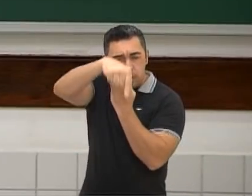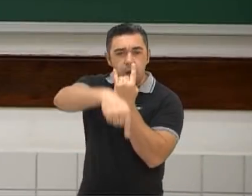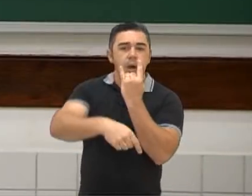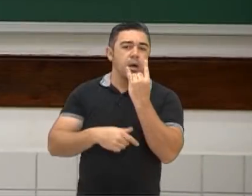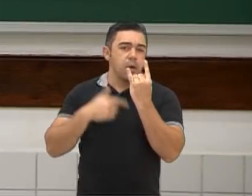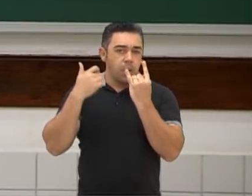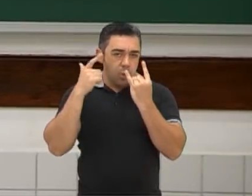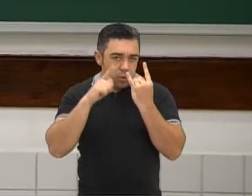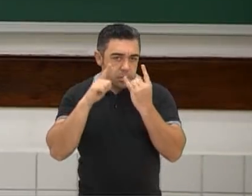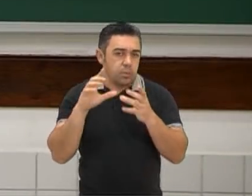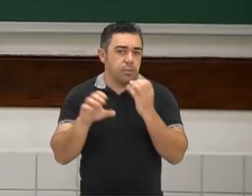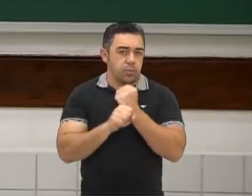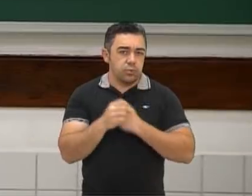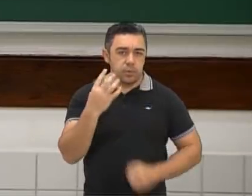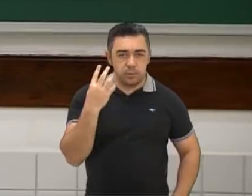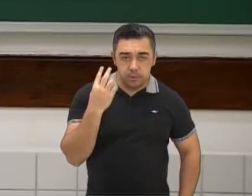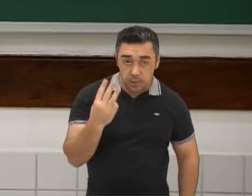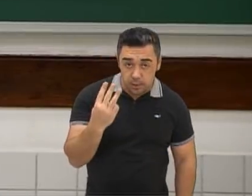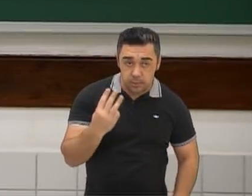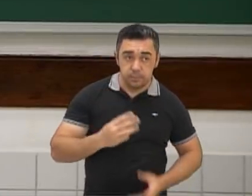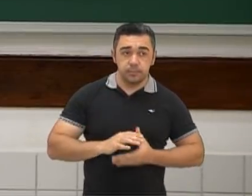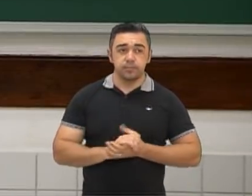marca 3 pontos para a sua equipe.